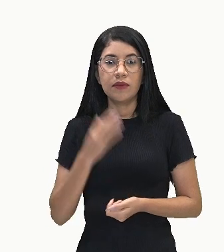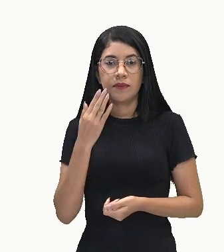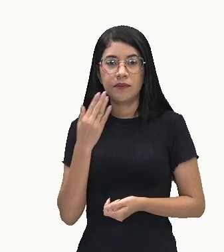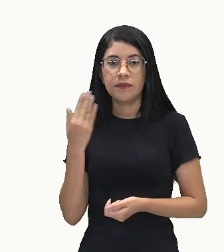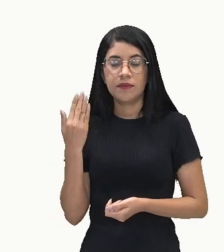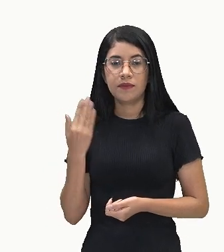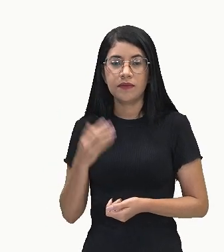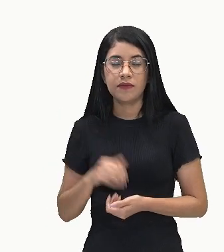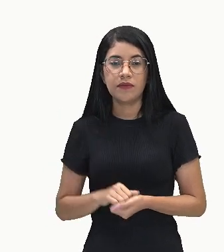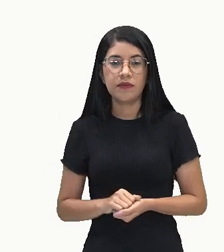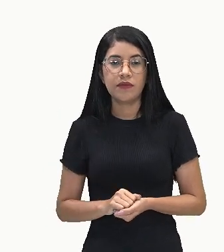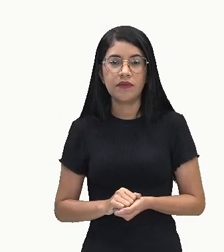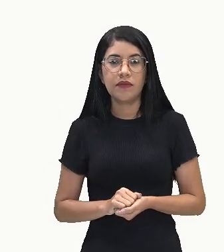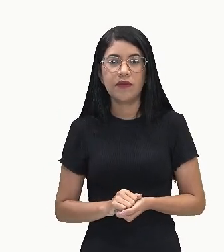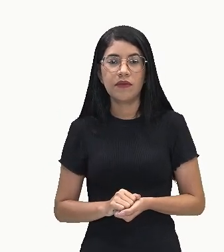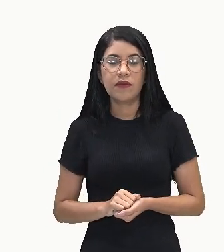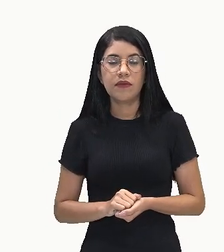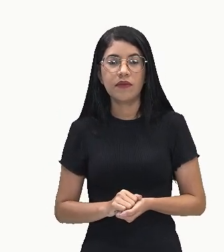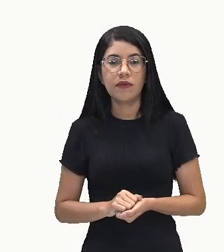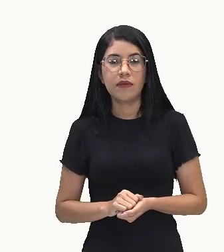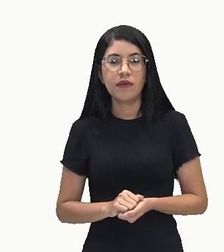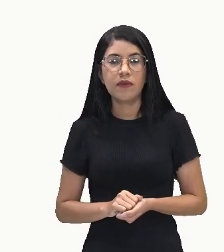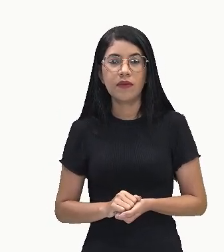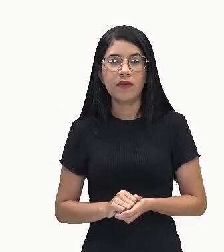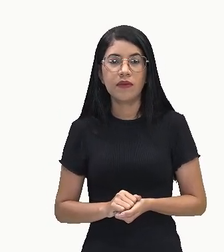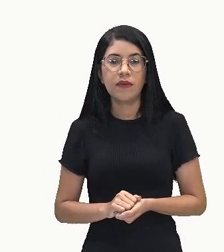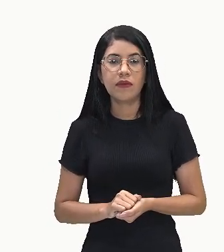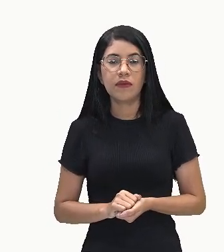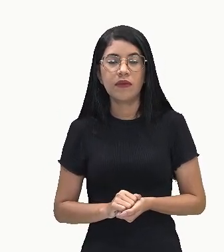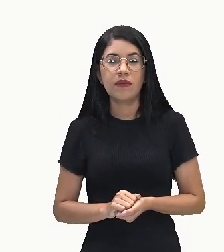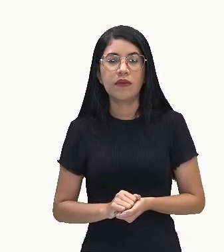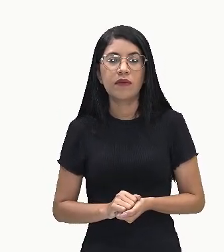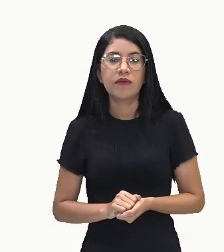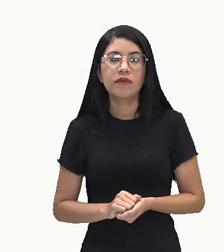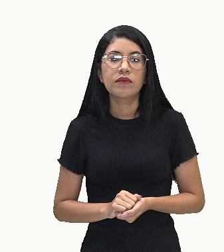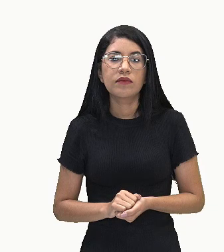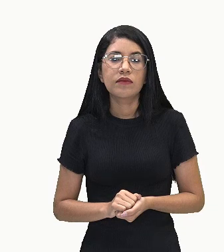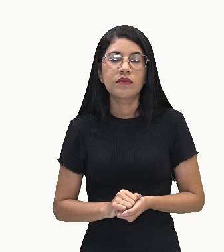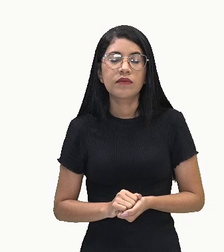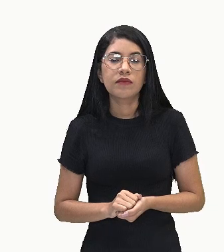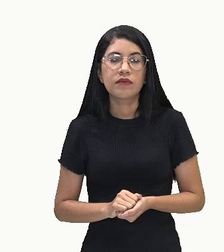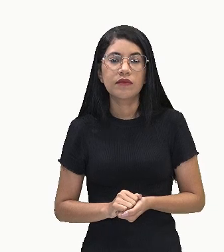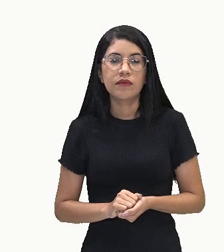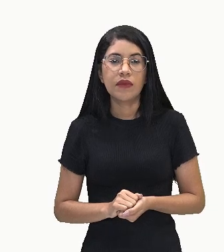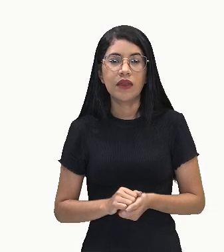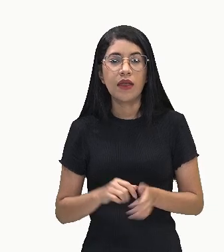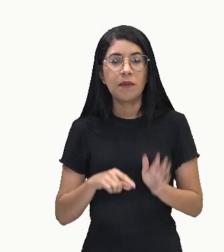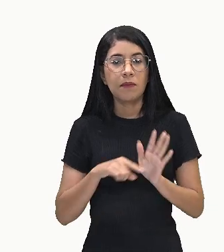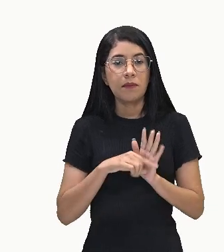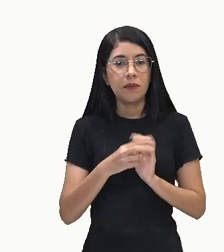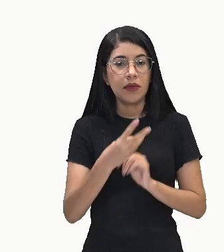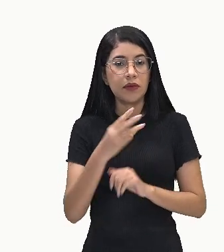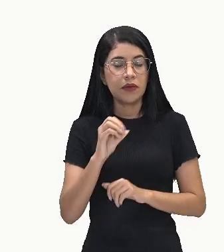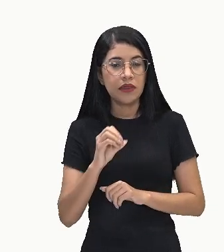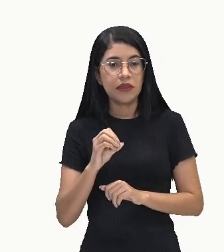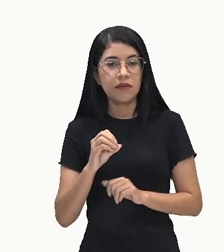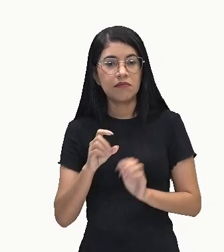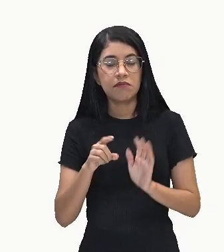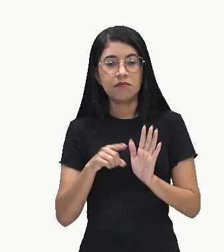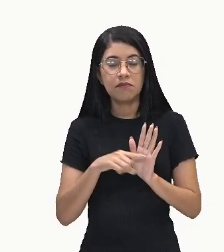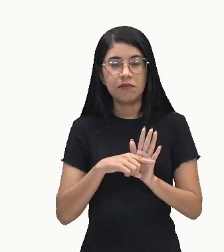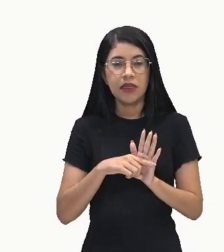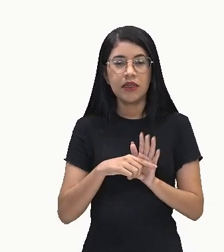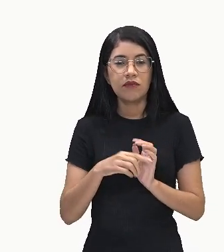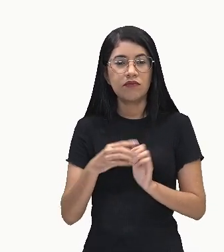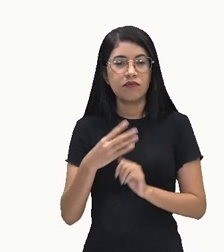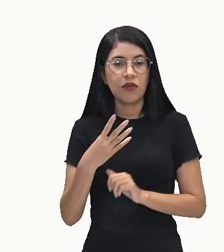aqui, ó. Né? Menos 30, 1, menos vezes menos, mais, 4 vezes